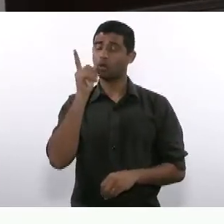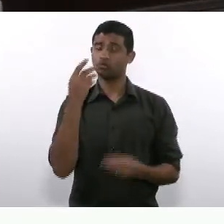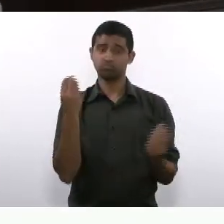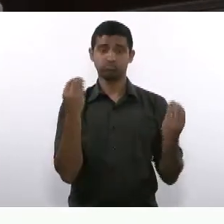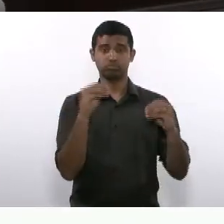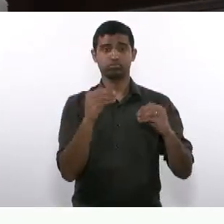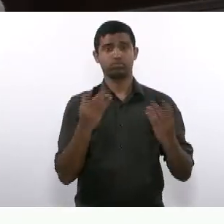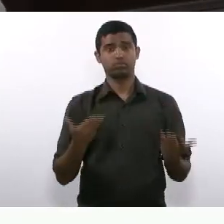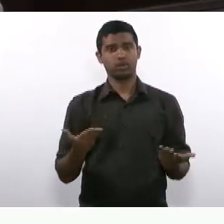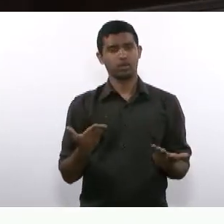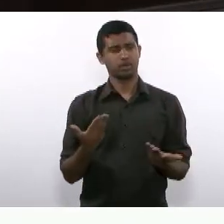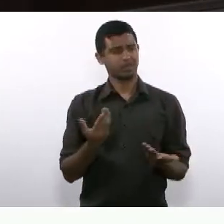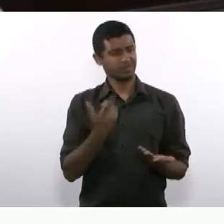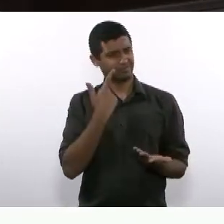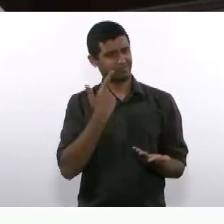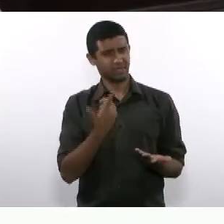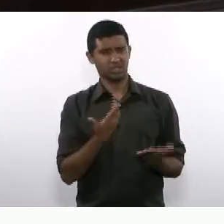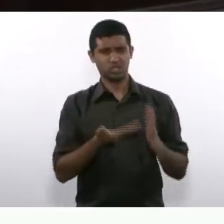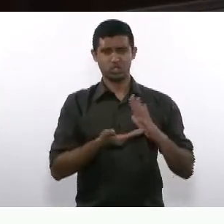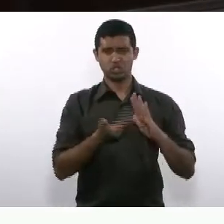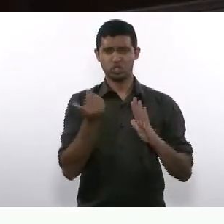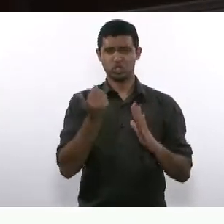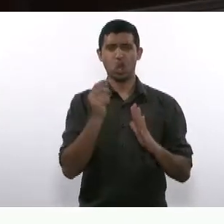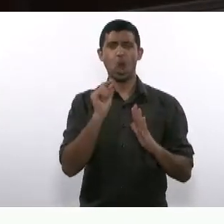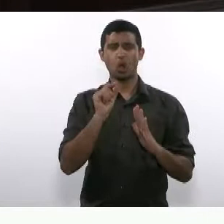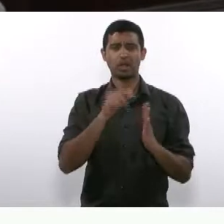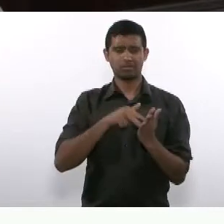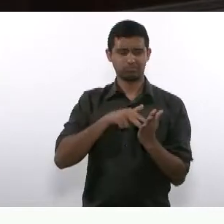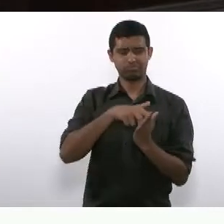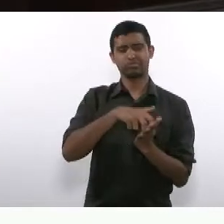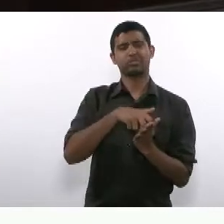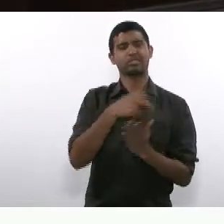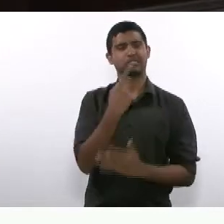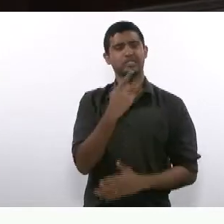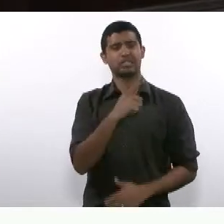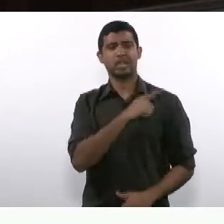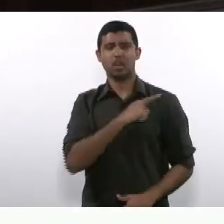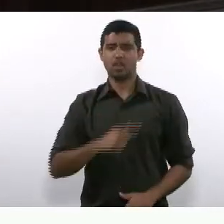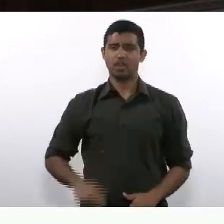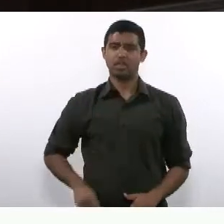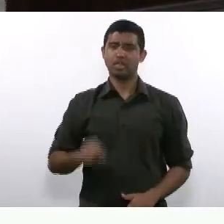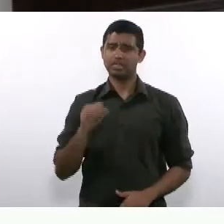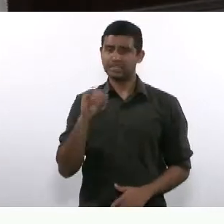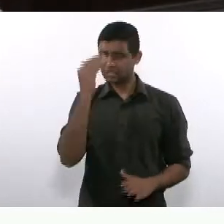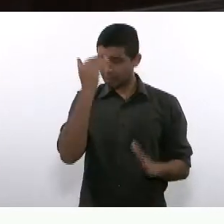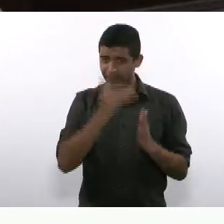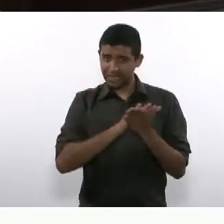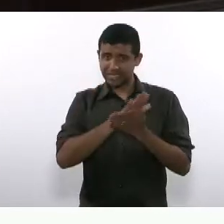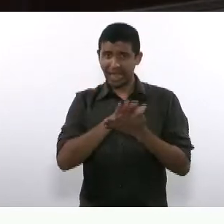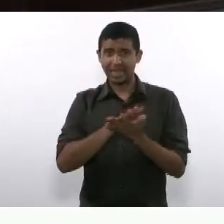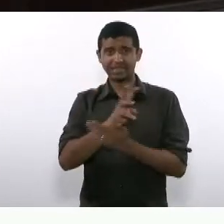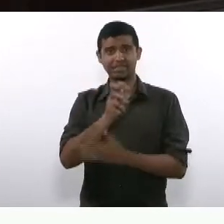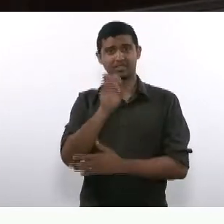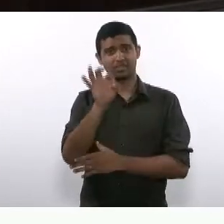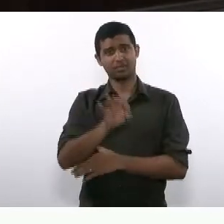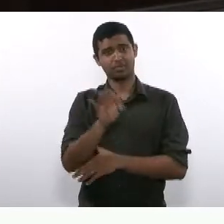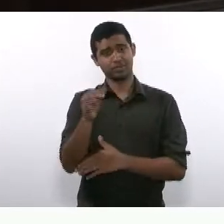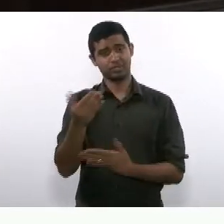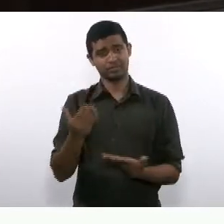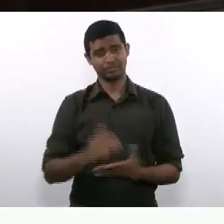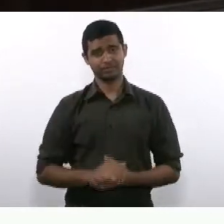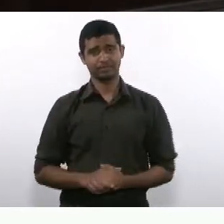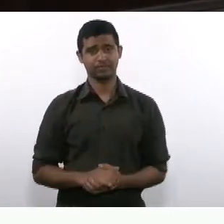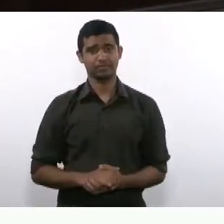assim mesmo tirando a possibilidade de punição do governador se não cumprir os 5%,